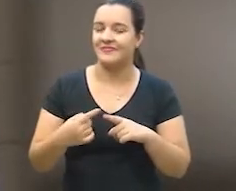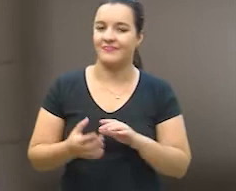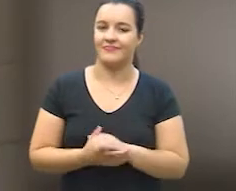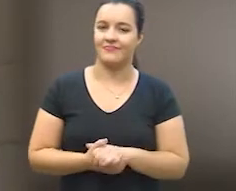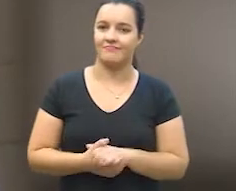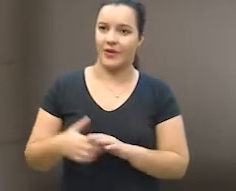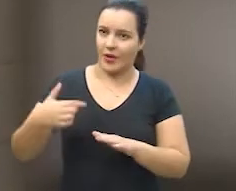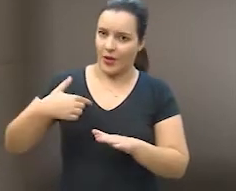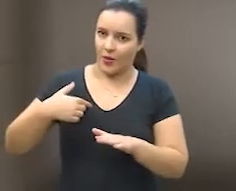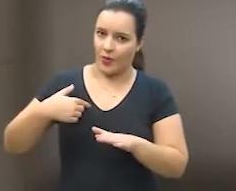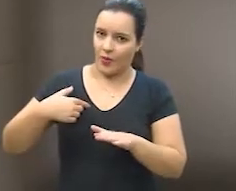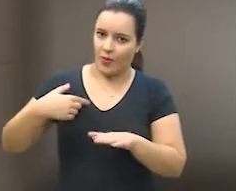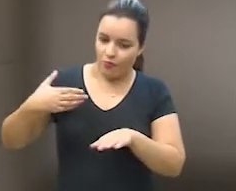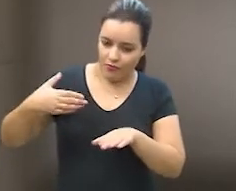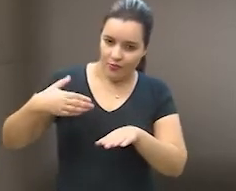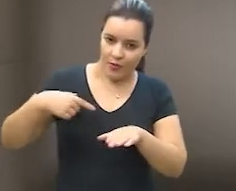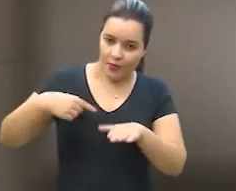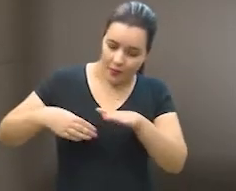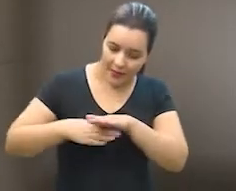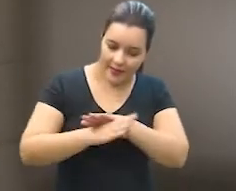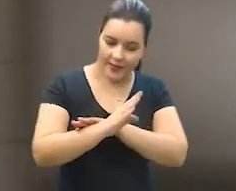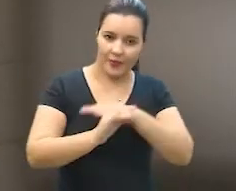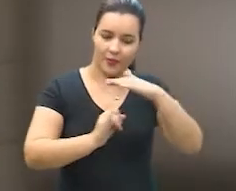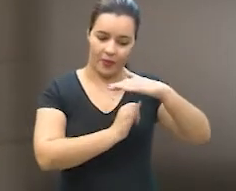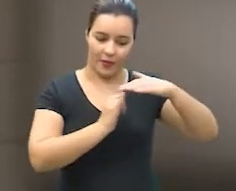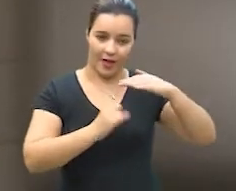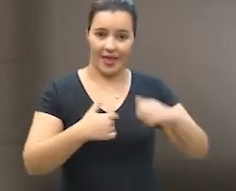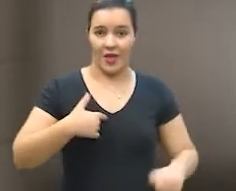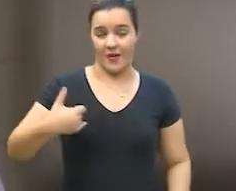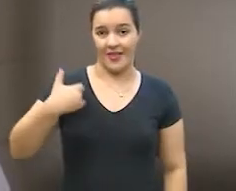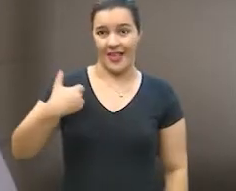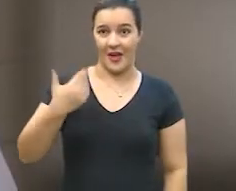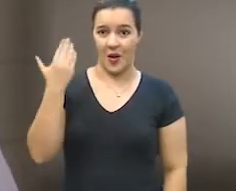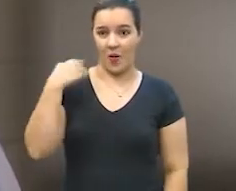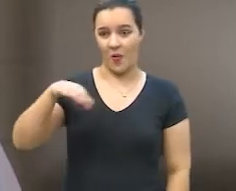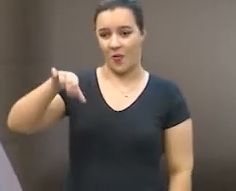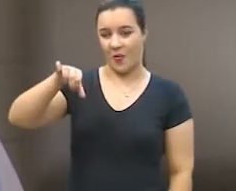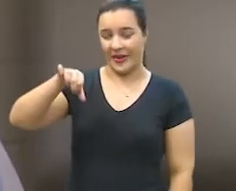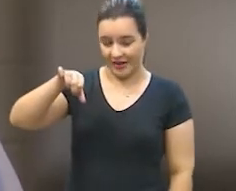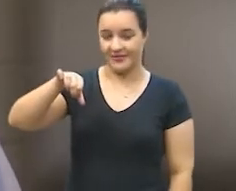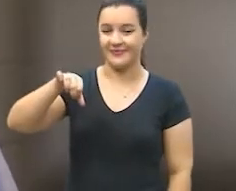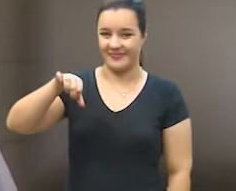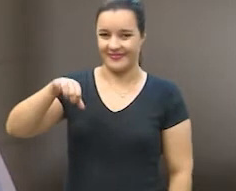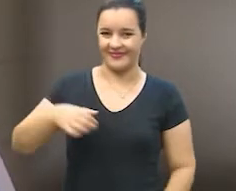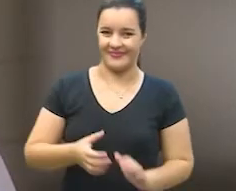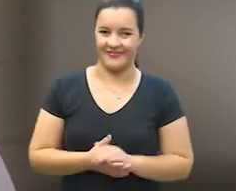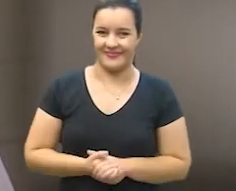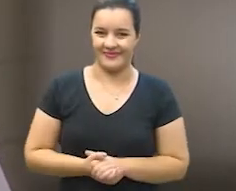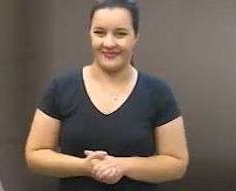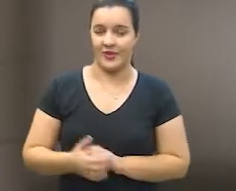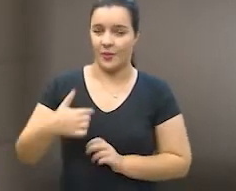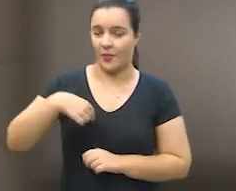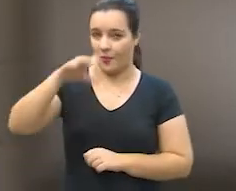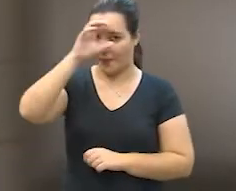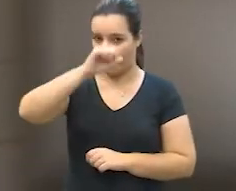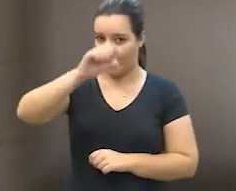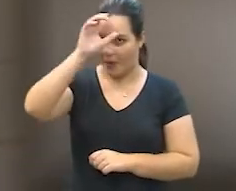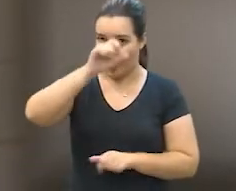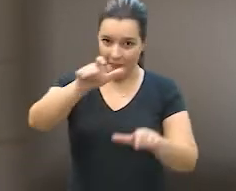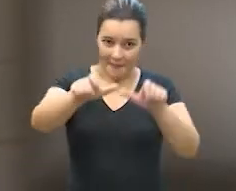Porque desde que eu entrei aqui, eu tinha 9 anos. Então, eu fui aprendendo